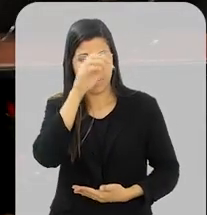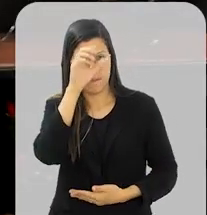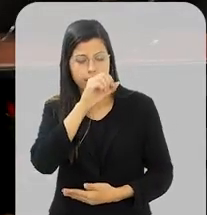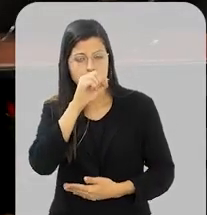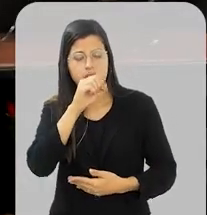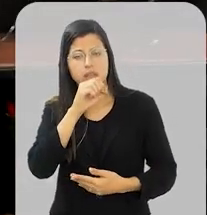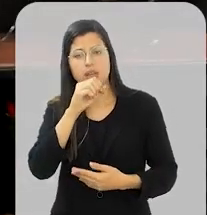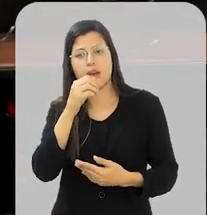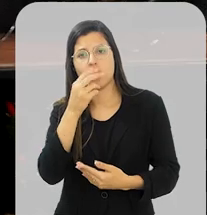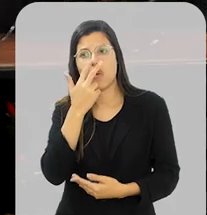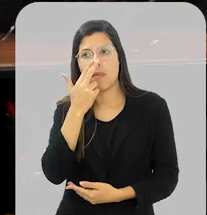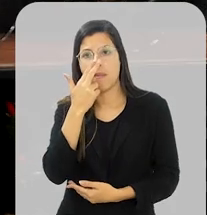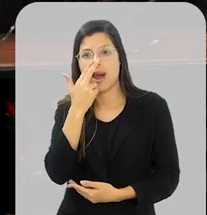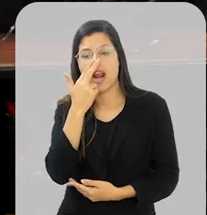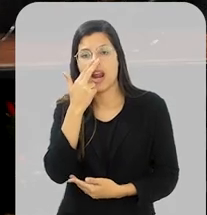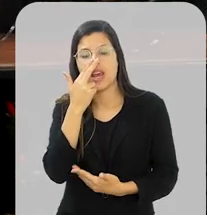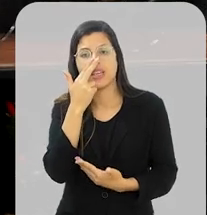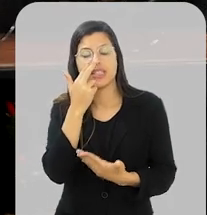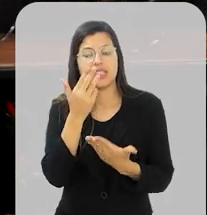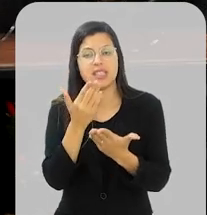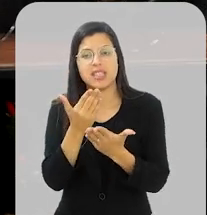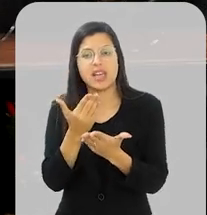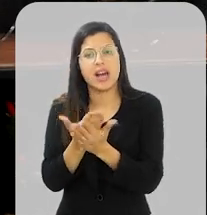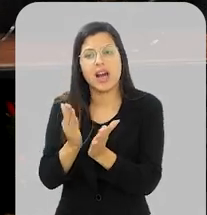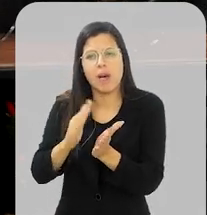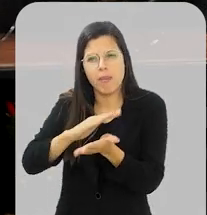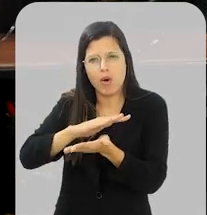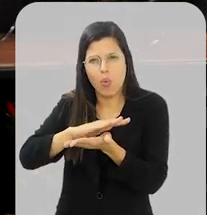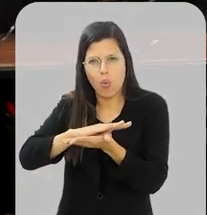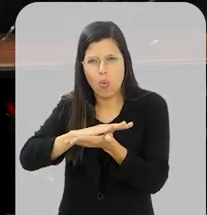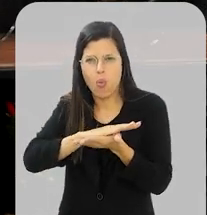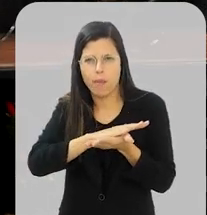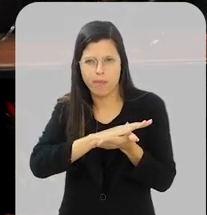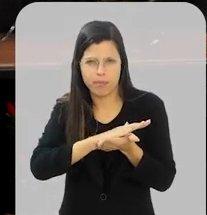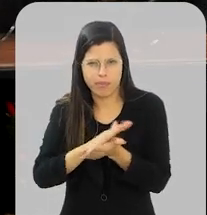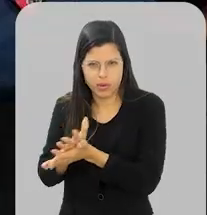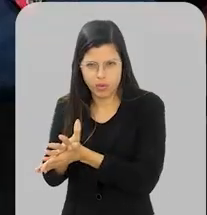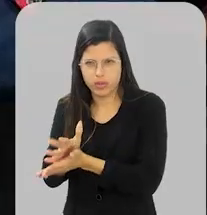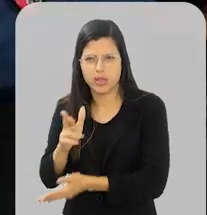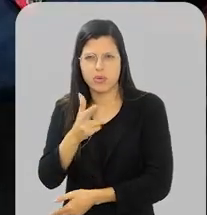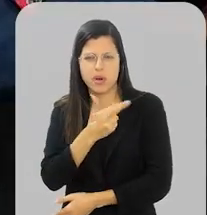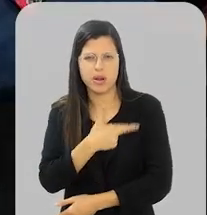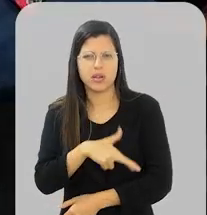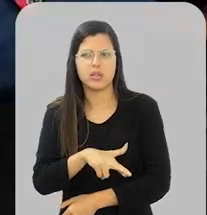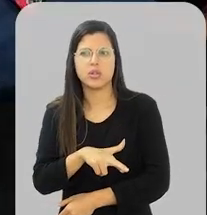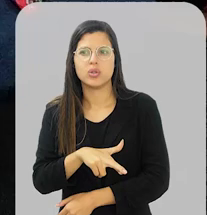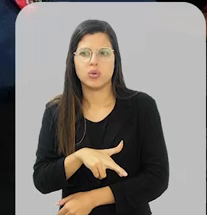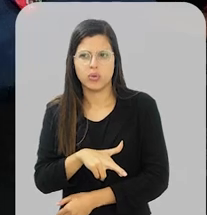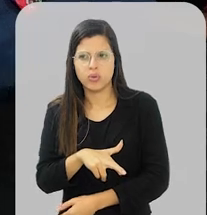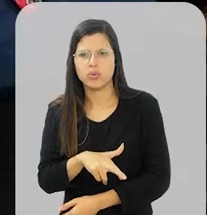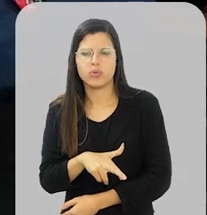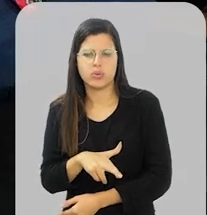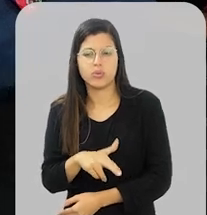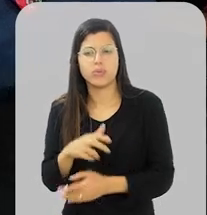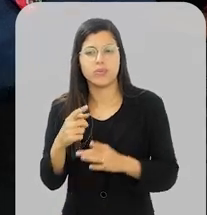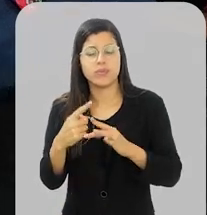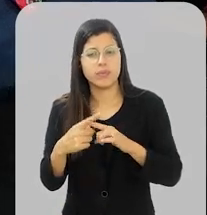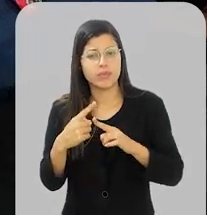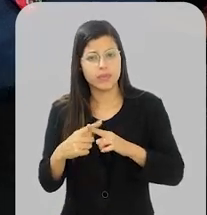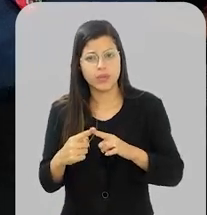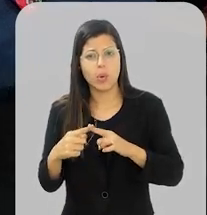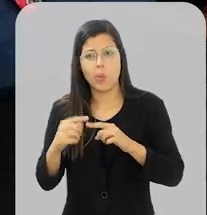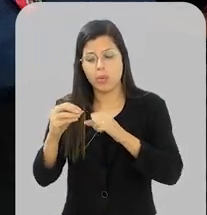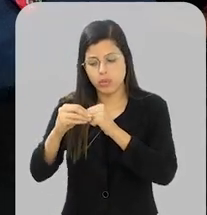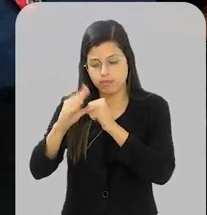faz a desconstrução do racismo religioso. Isso. E até da intolerância. Isso. Que eu acho que o saber é